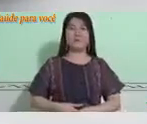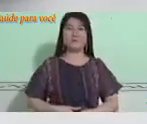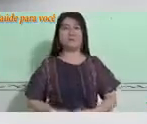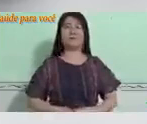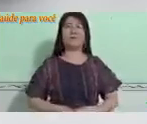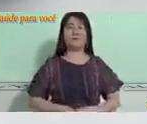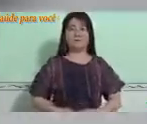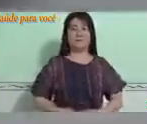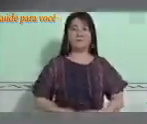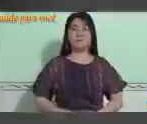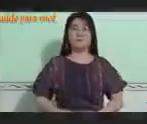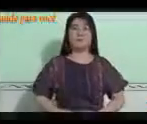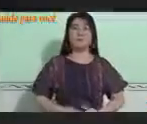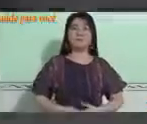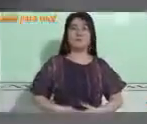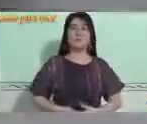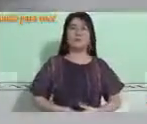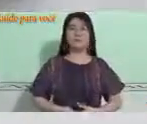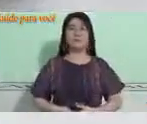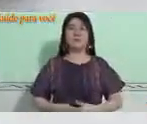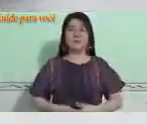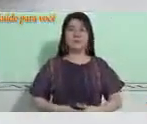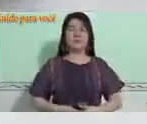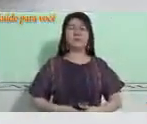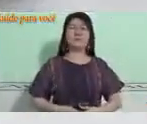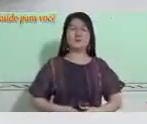INGSTATIODERFERE acento circunflexo